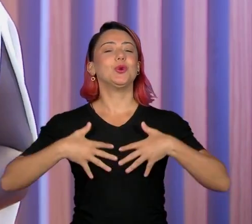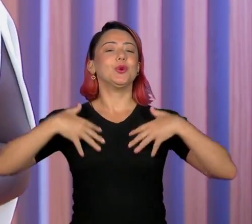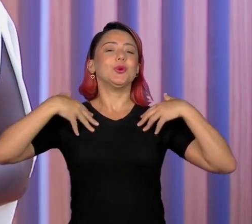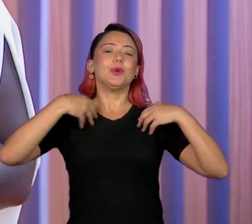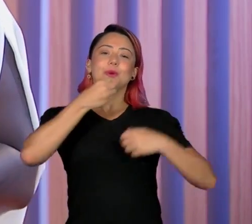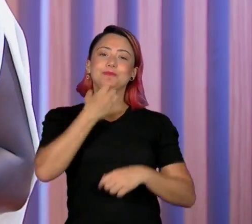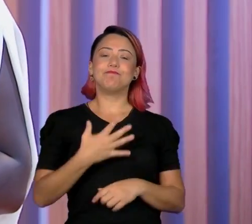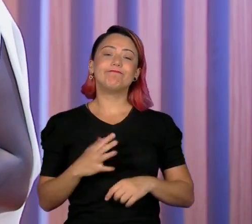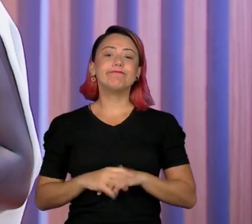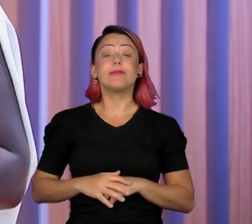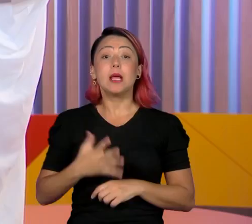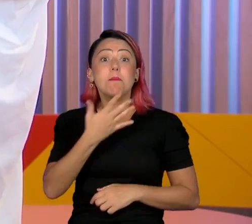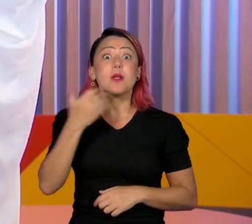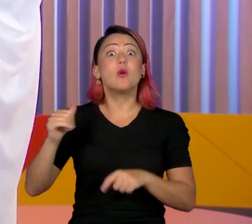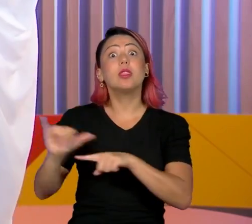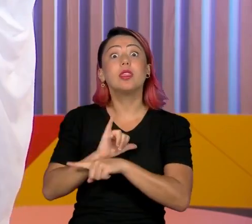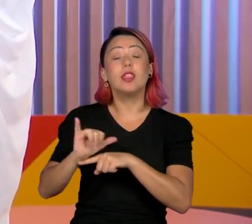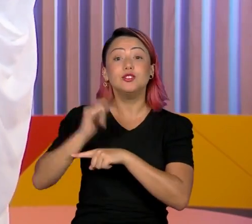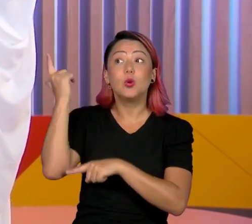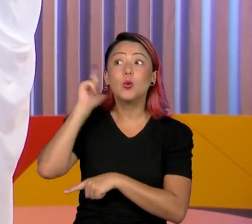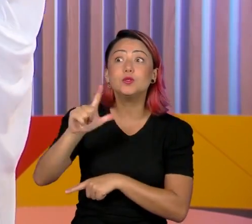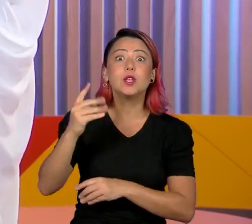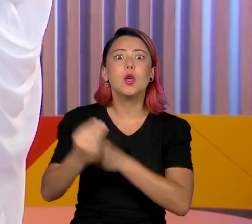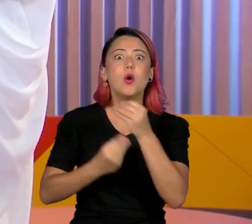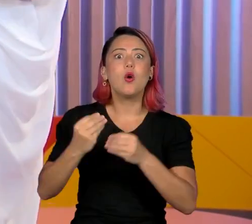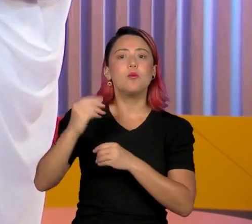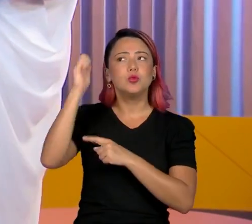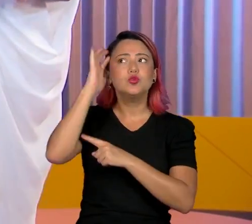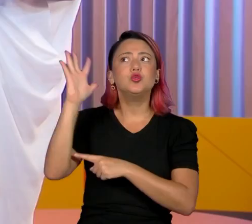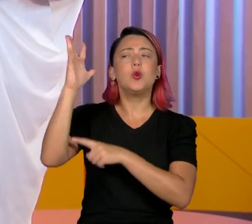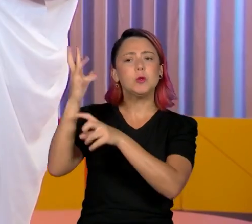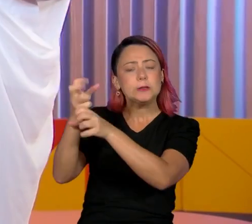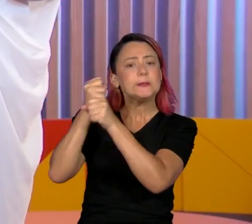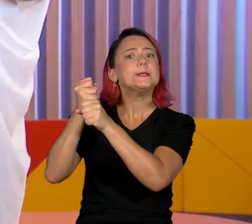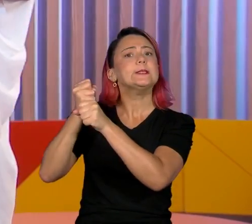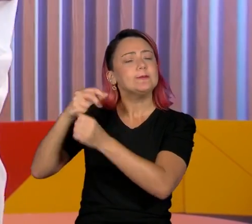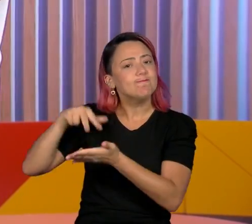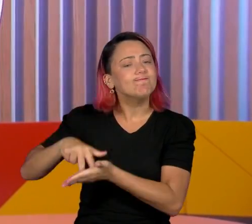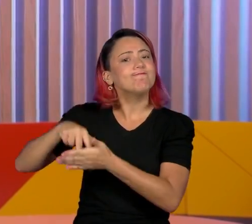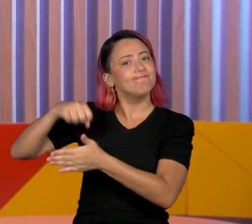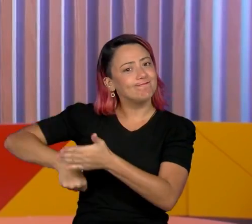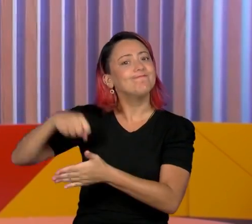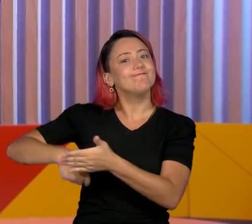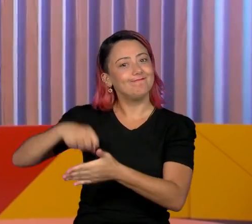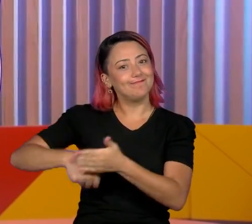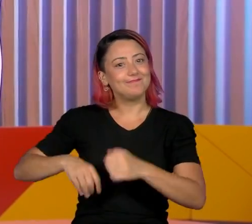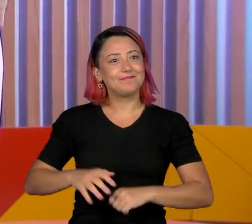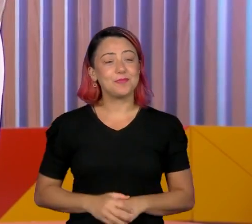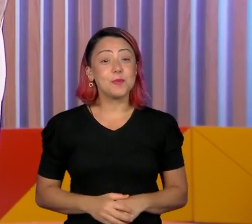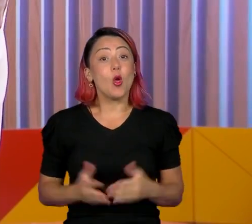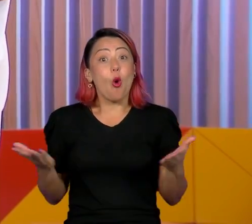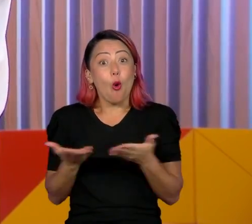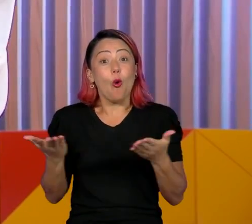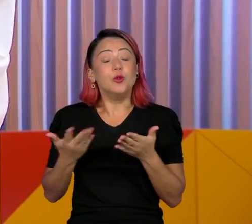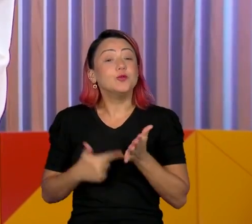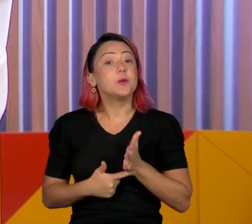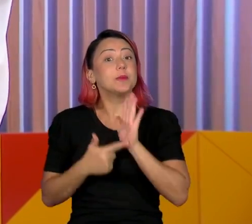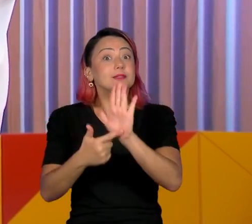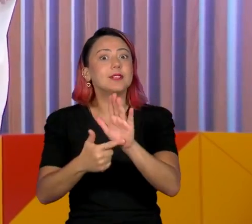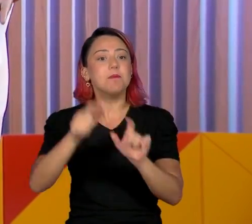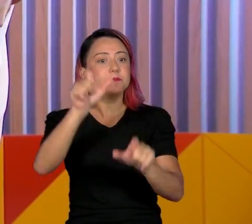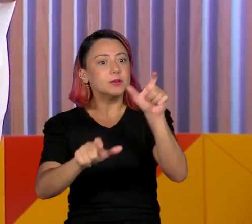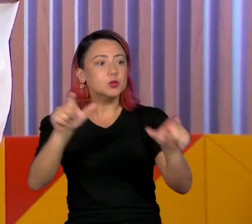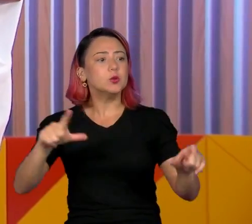nunca desistir do sonho. No Estação Livre de hoje, a gente vai mostrar pessoas que tinham sonhos e